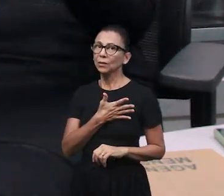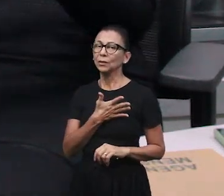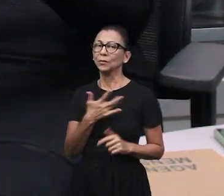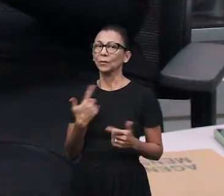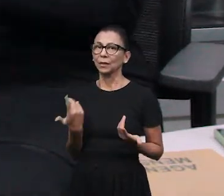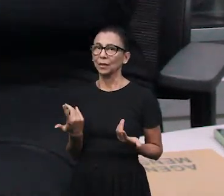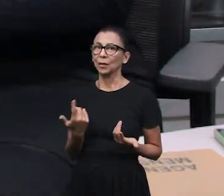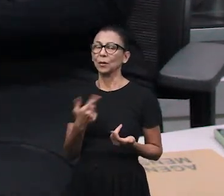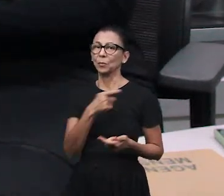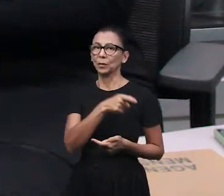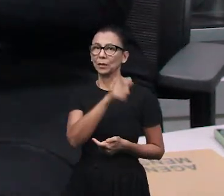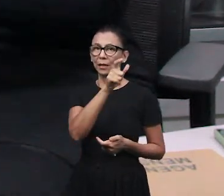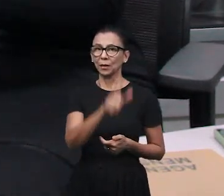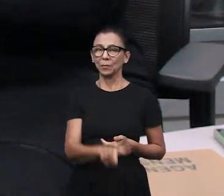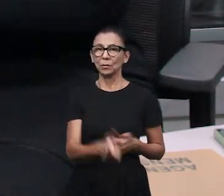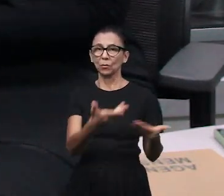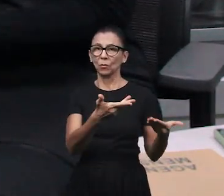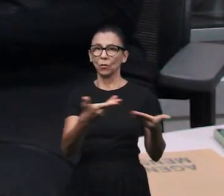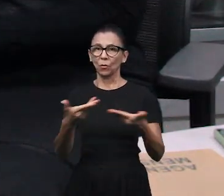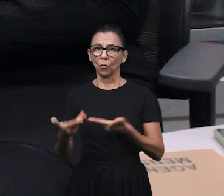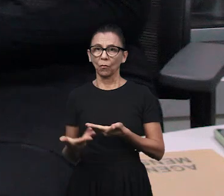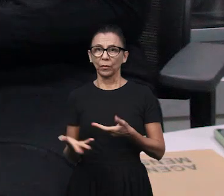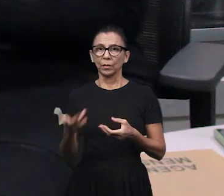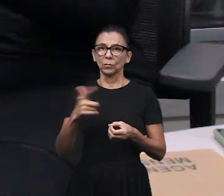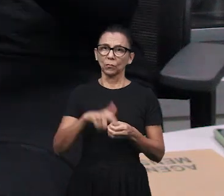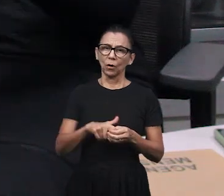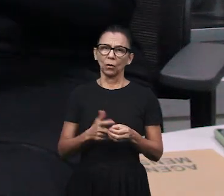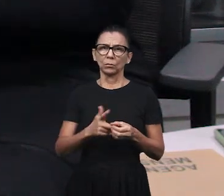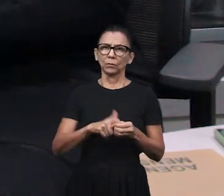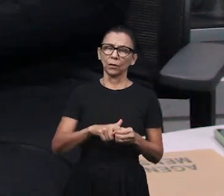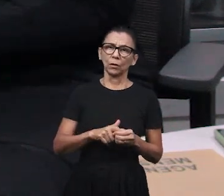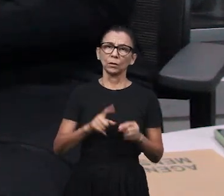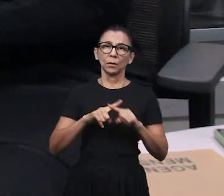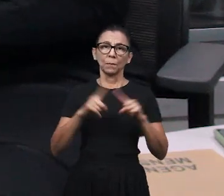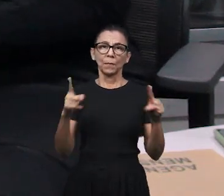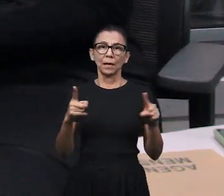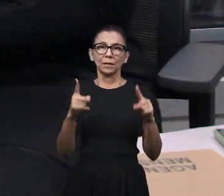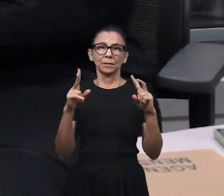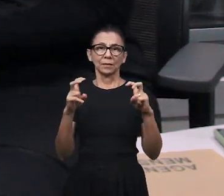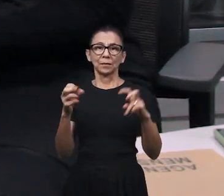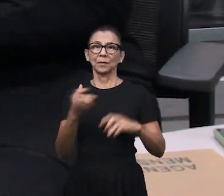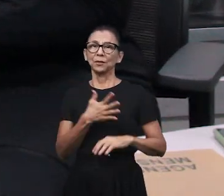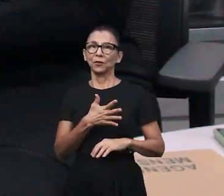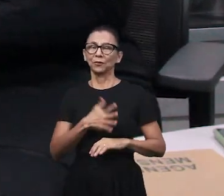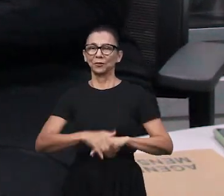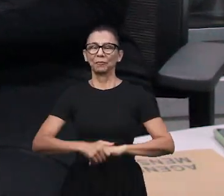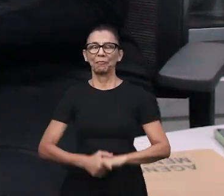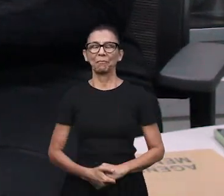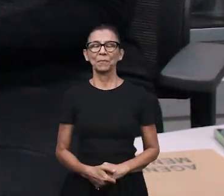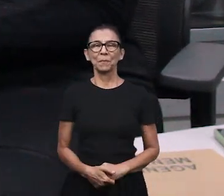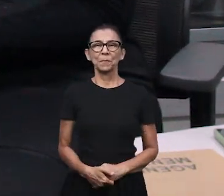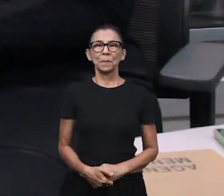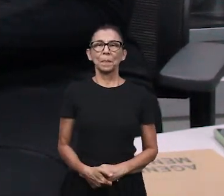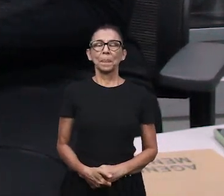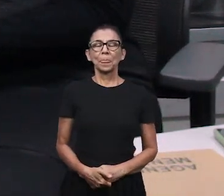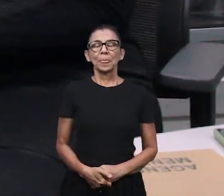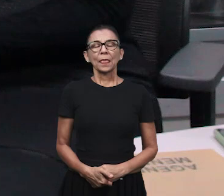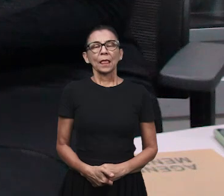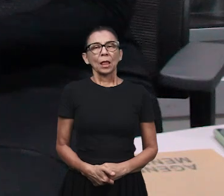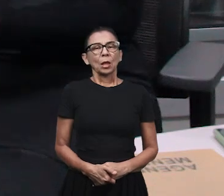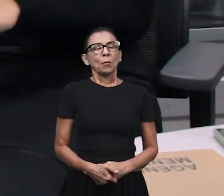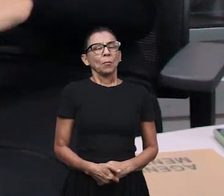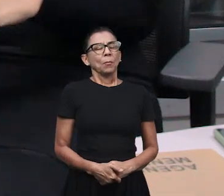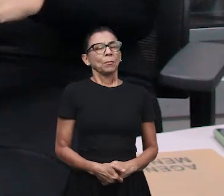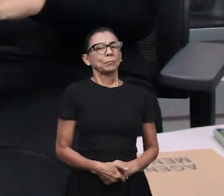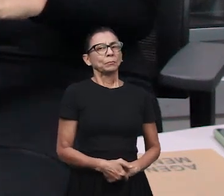eles realmente têm algo novo para trazer para nós e isso é uma bênção maravilhosa. Andréia, ao longo desses